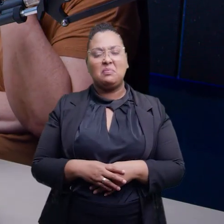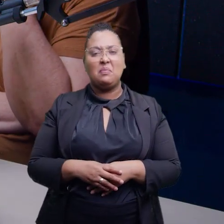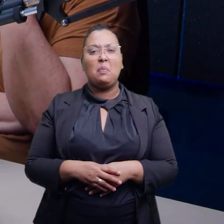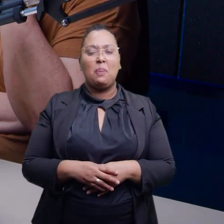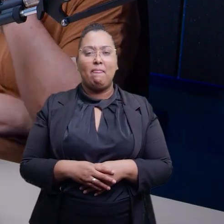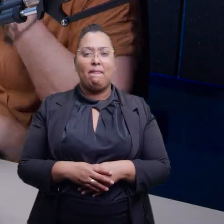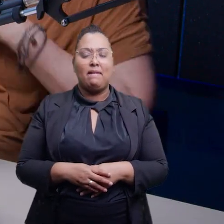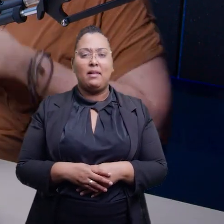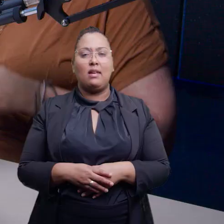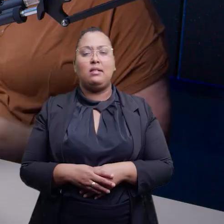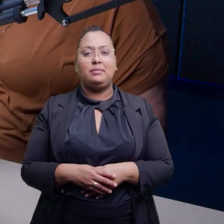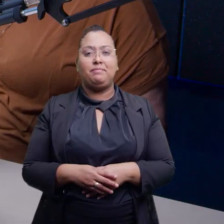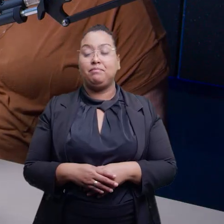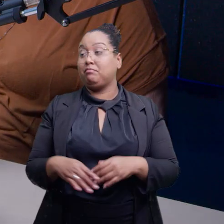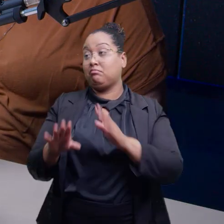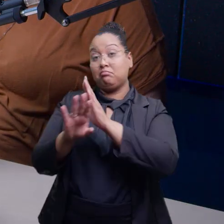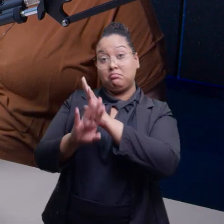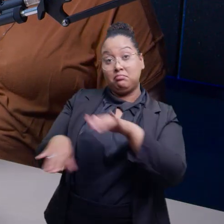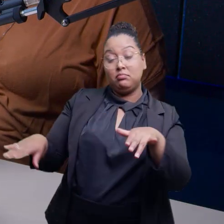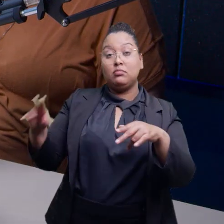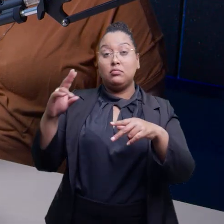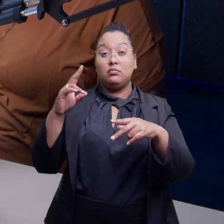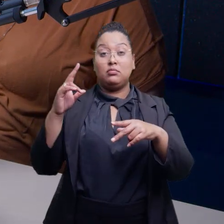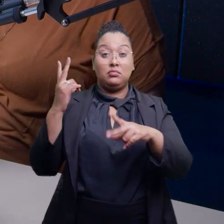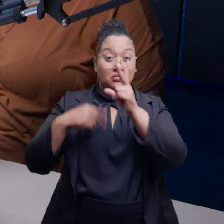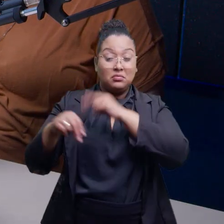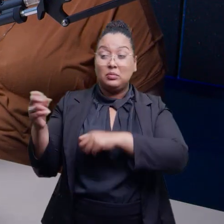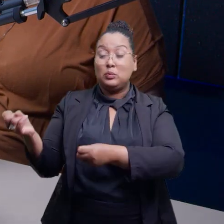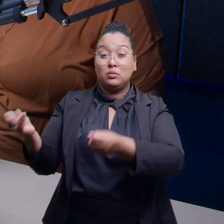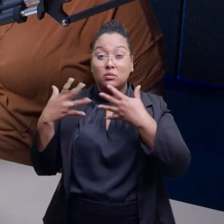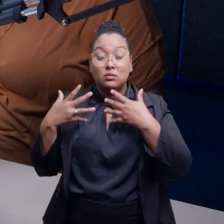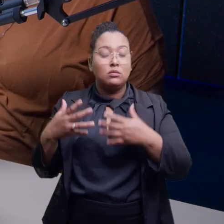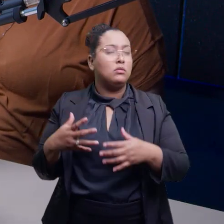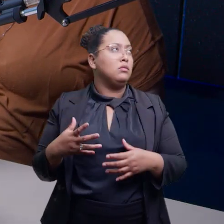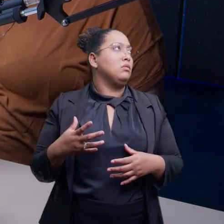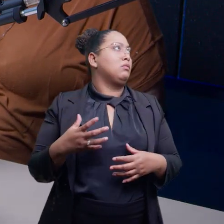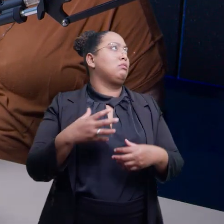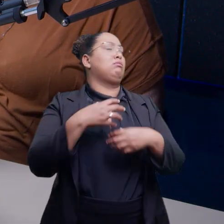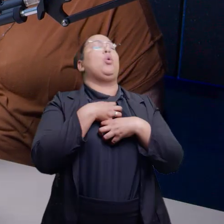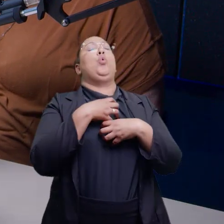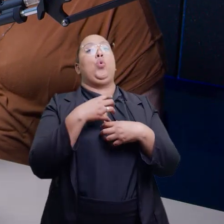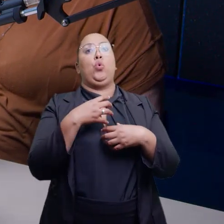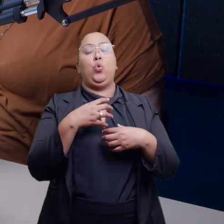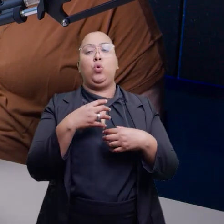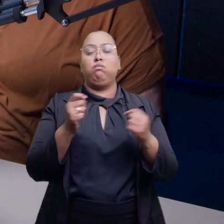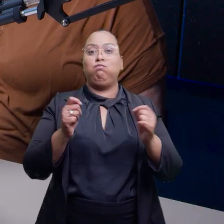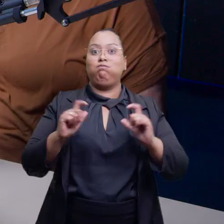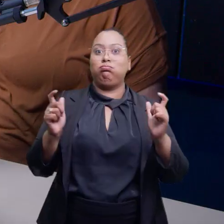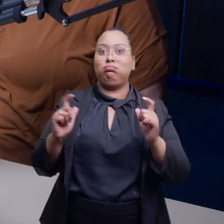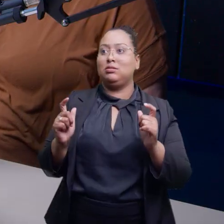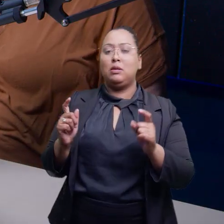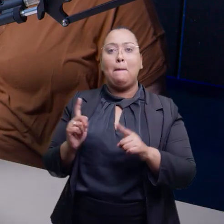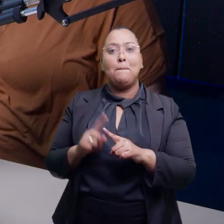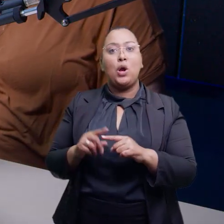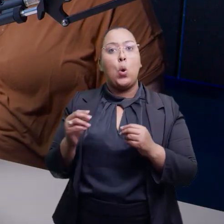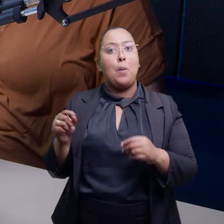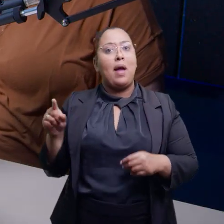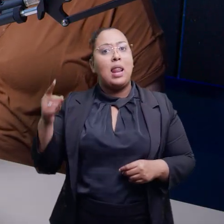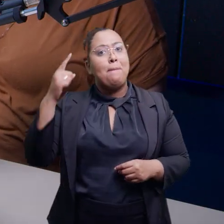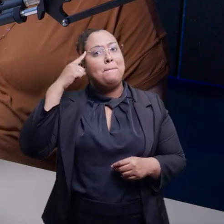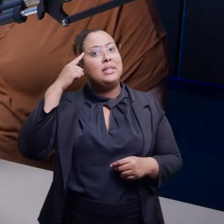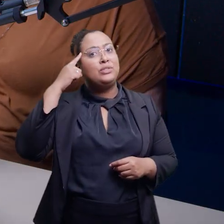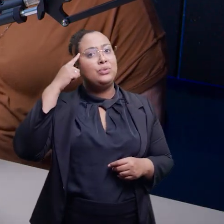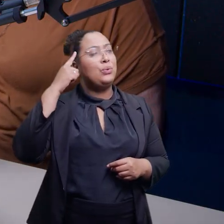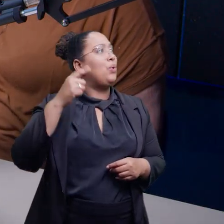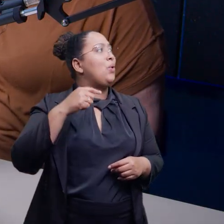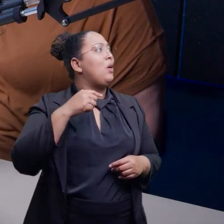E ter essa percepção, né, a criança, a adolescente verbalizar isso, deve ter sido muito impactante mesmo, né? Porque se ela conseguir pensar